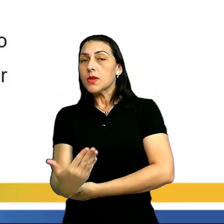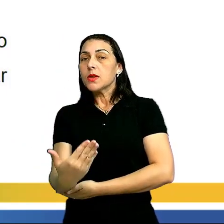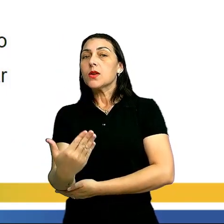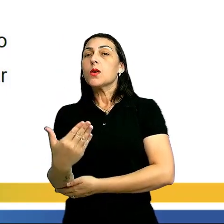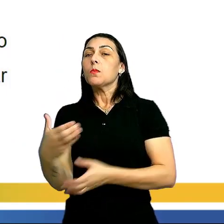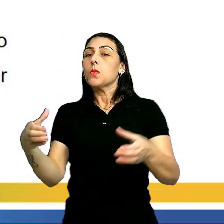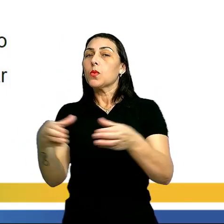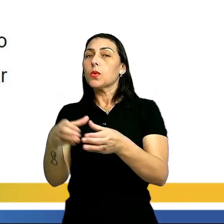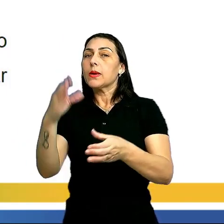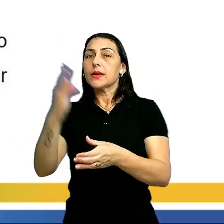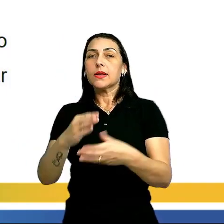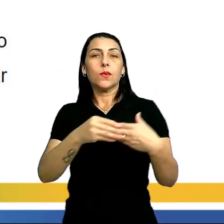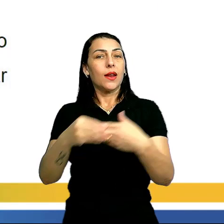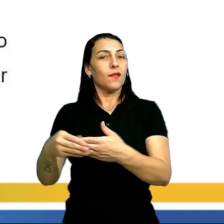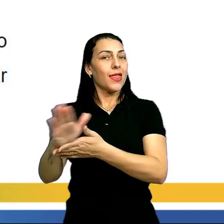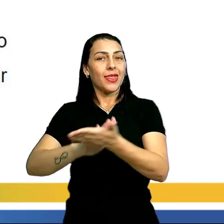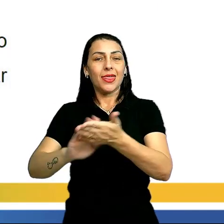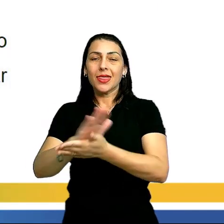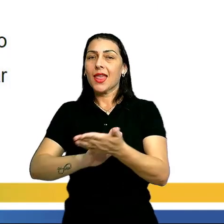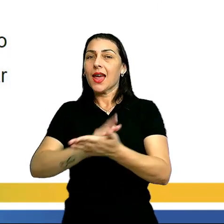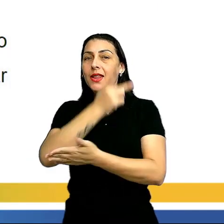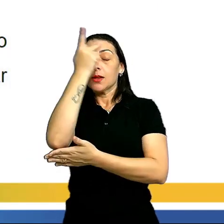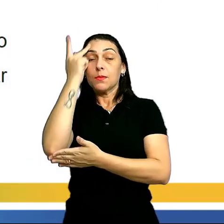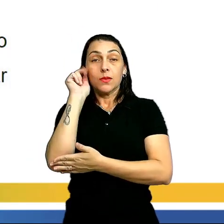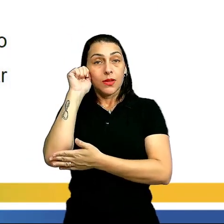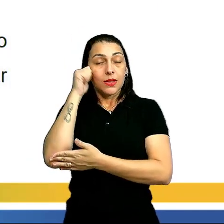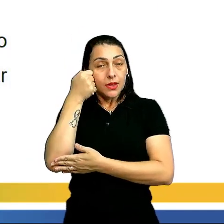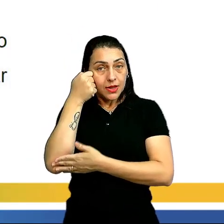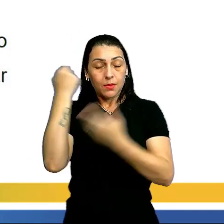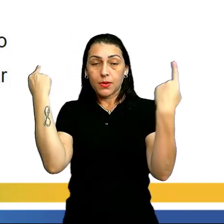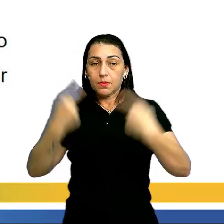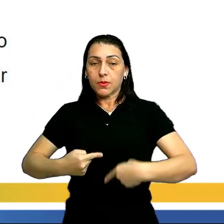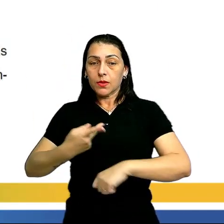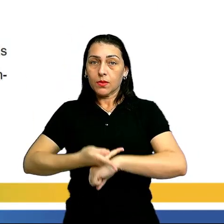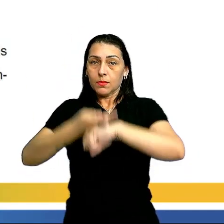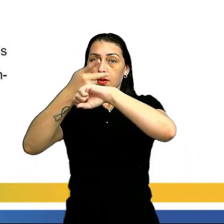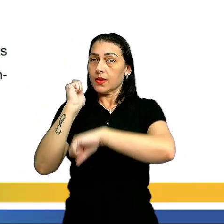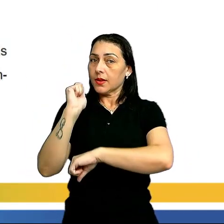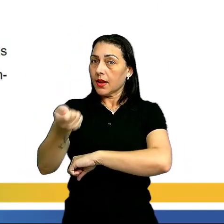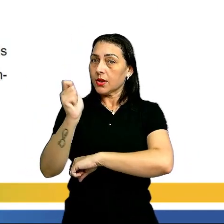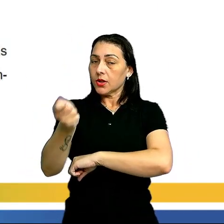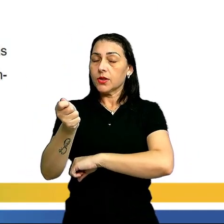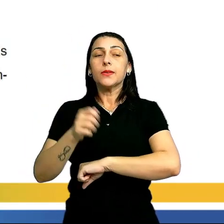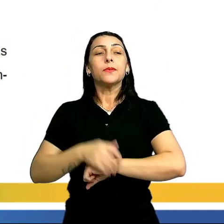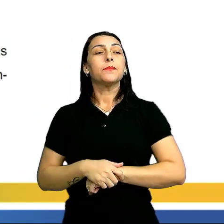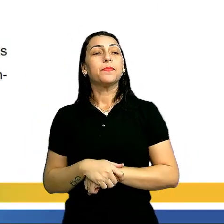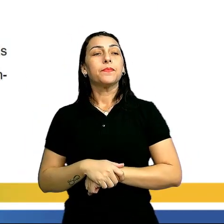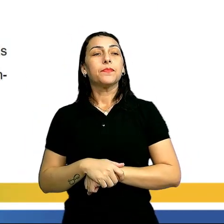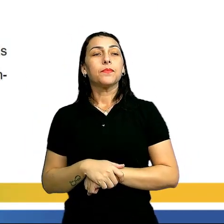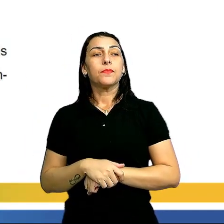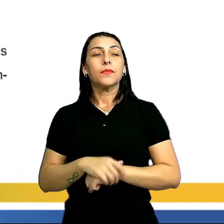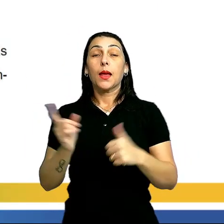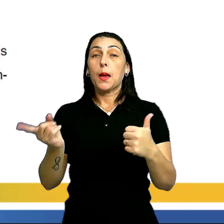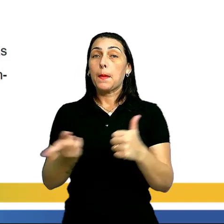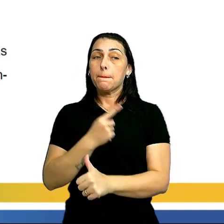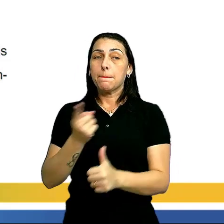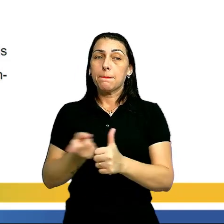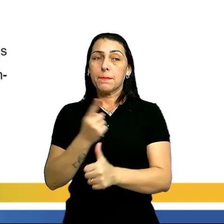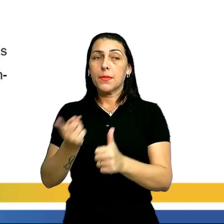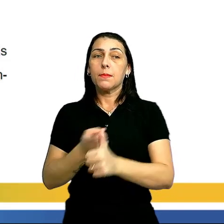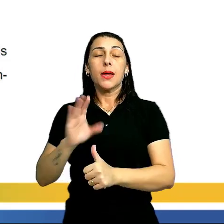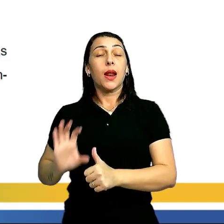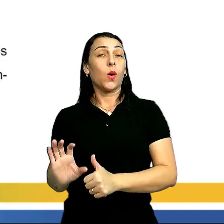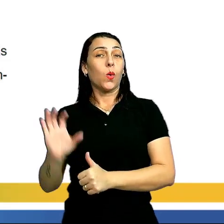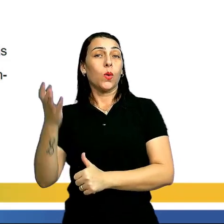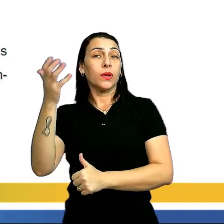não levar nenhum negro para disputar o campeonato da Argentina. E aí ele continua. A